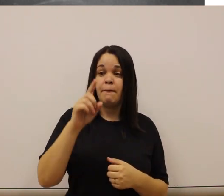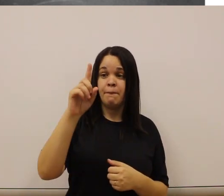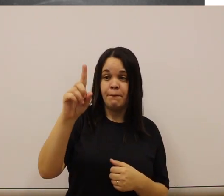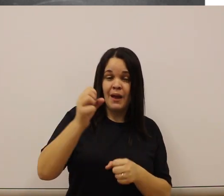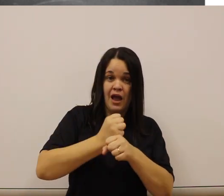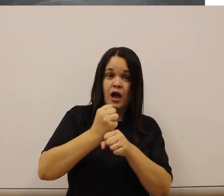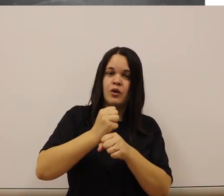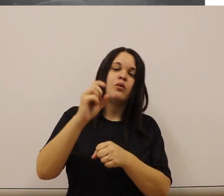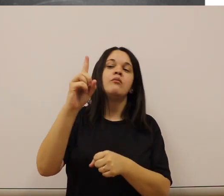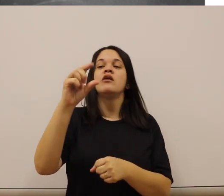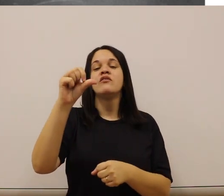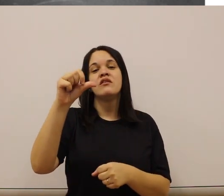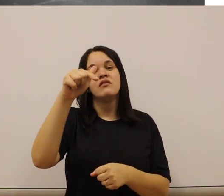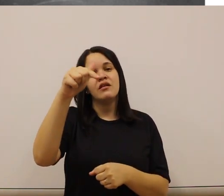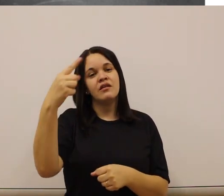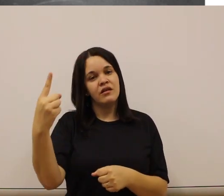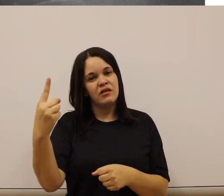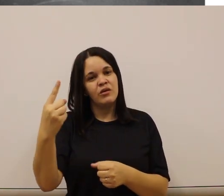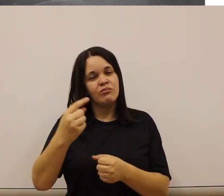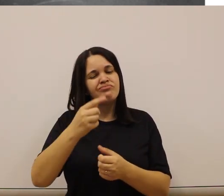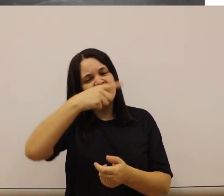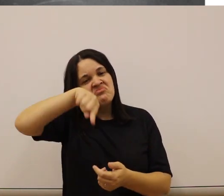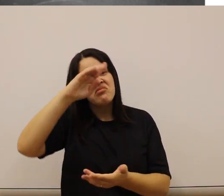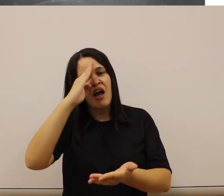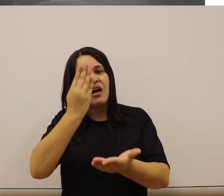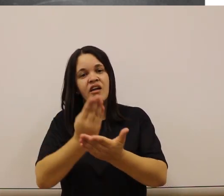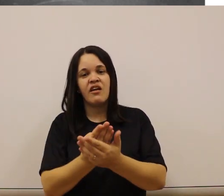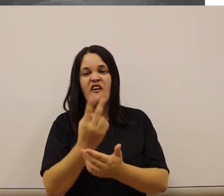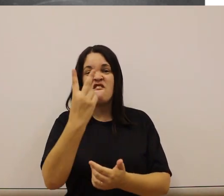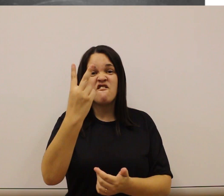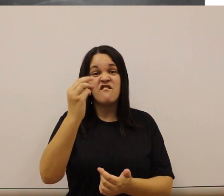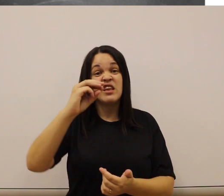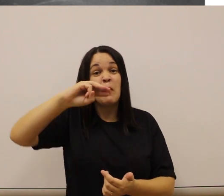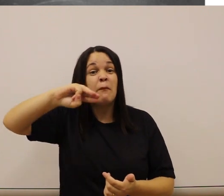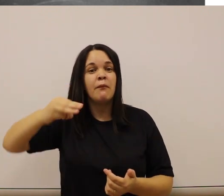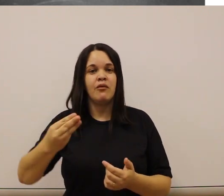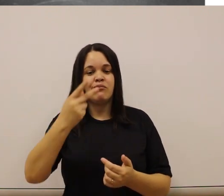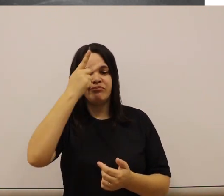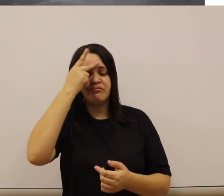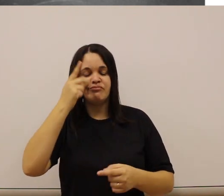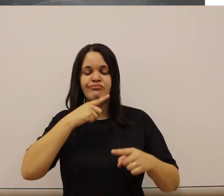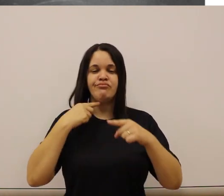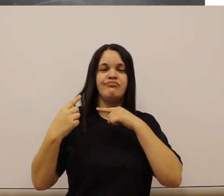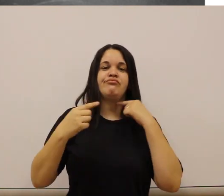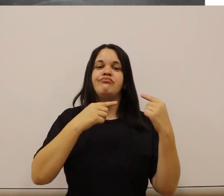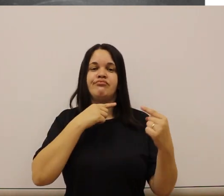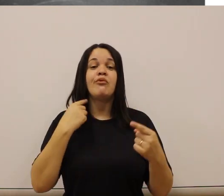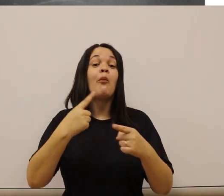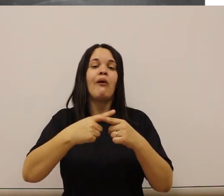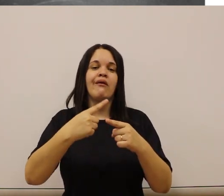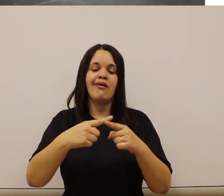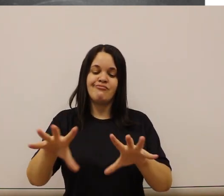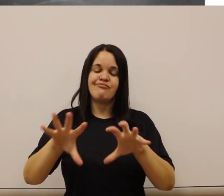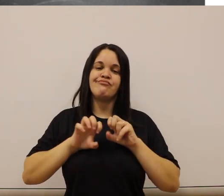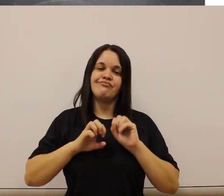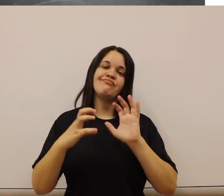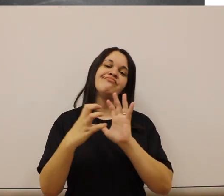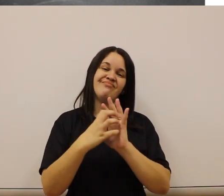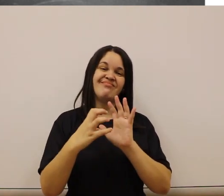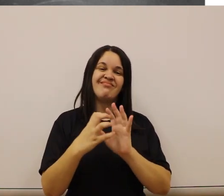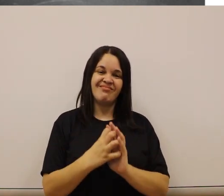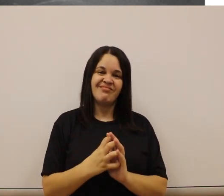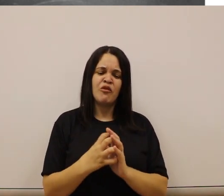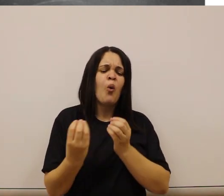1981, acredita-se que mais de 20 milhões de pessoas tenham morrido devido à complicação da AIDS. Ela